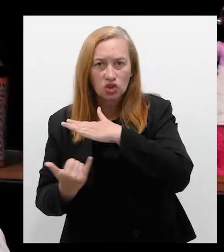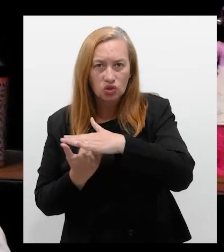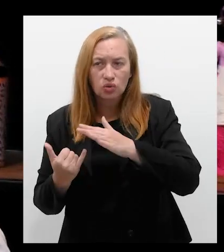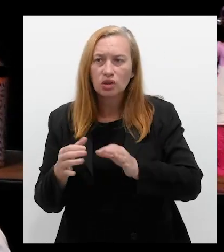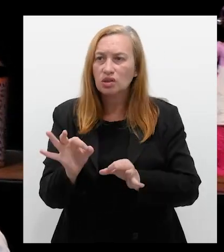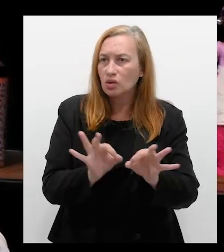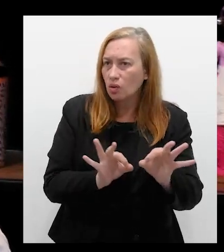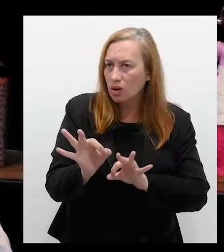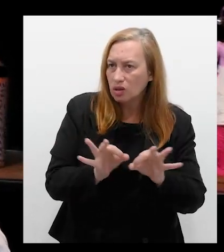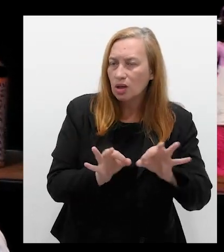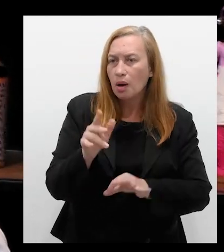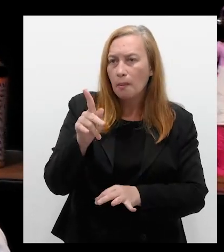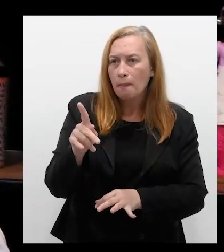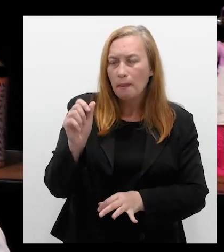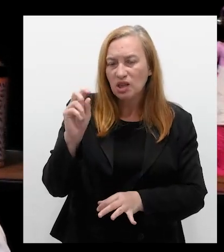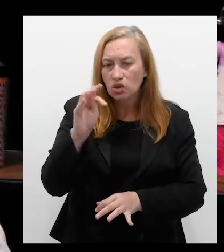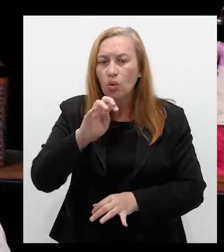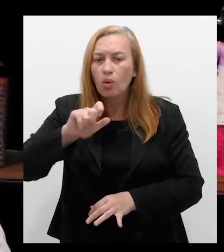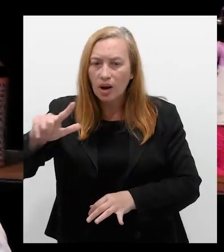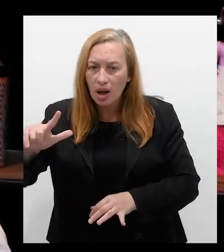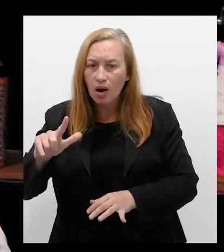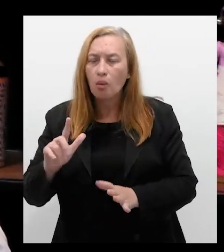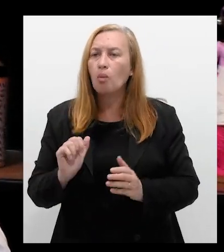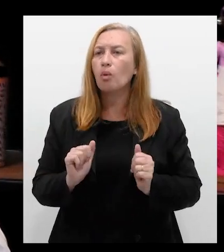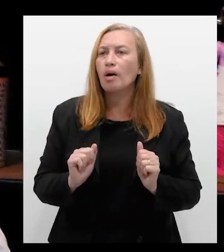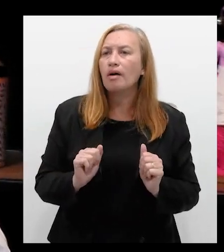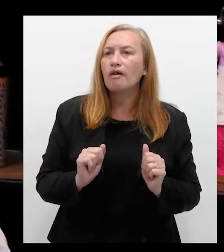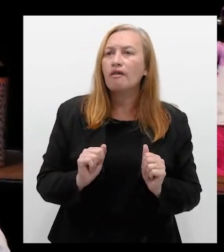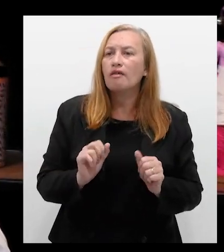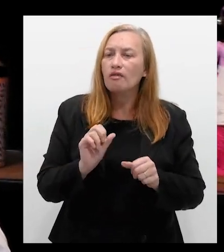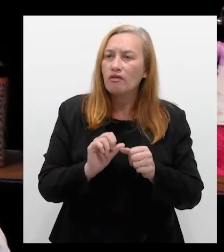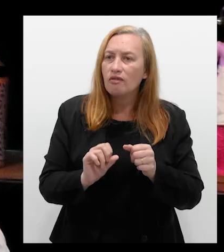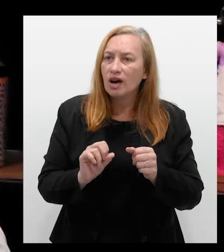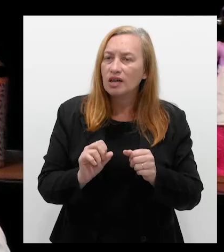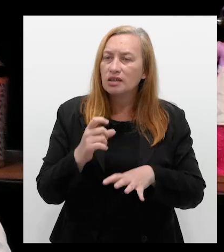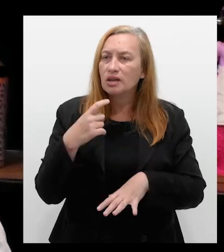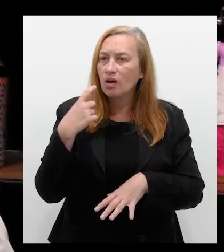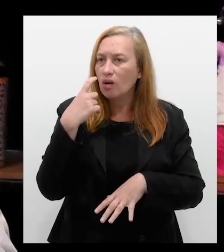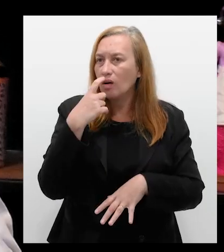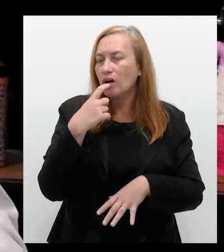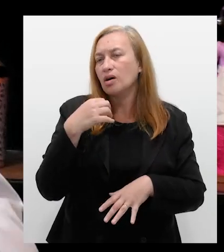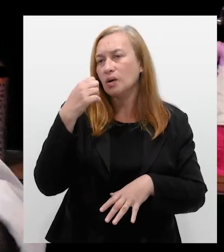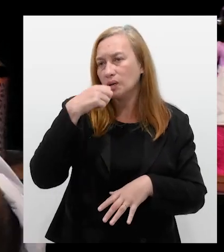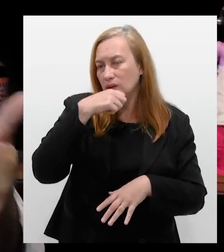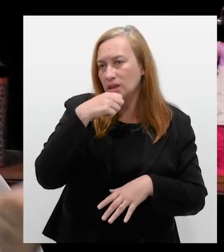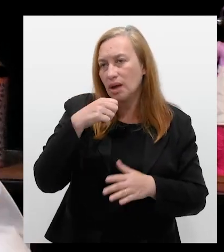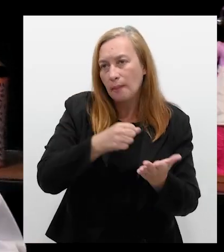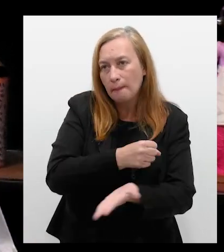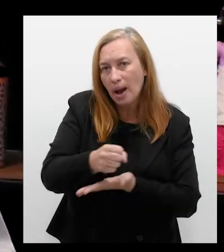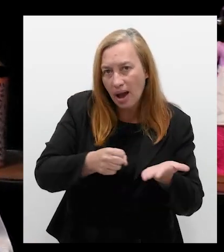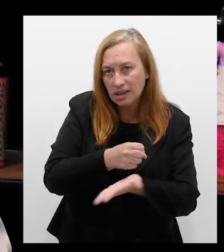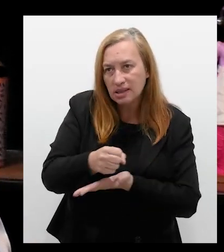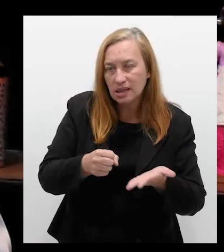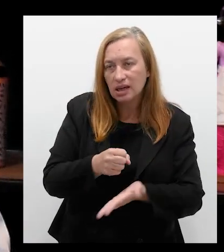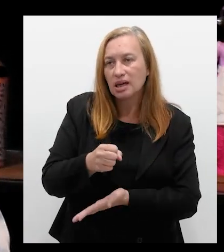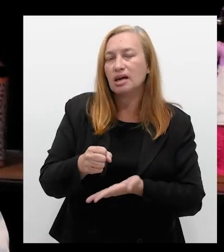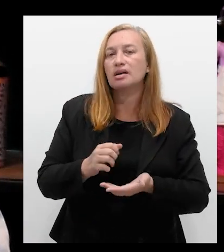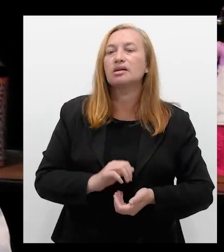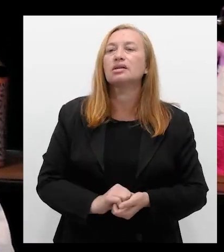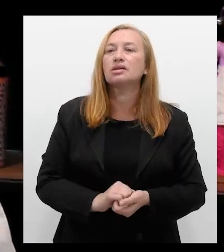essas organizações pastorais, enfim, elas fazem a odontologia básica, que na verdade são restaurações simples,